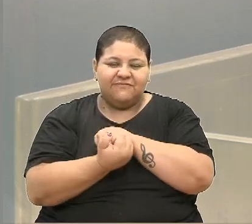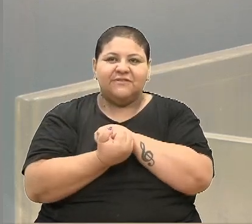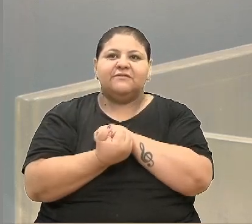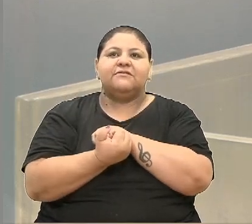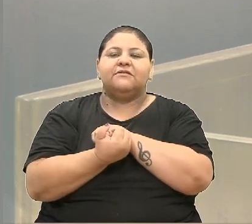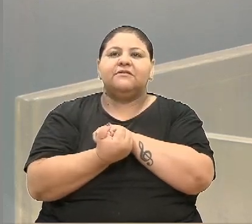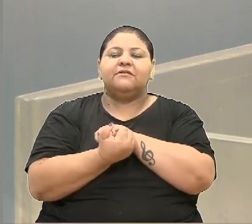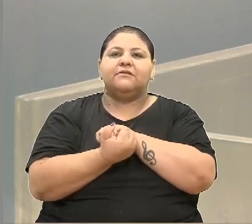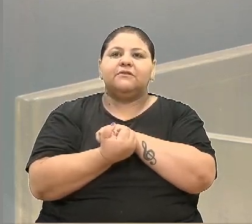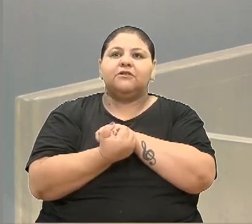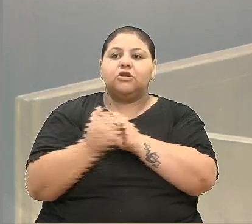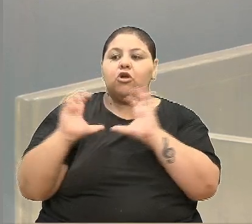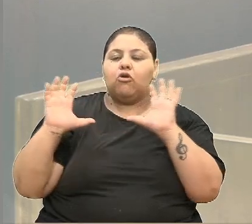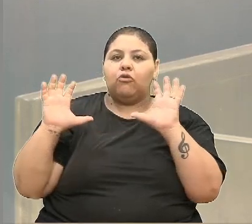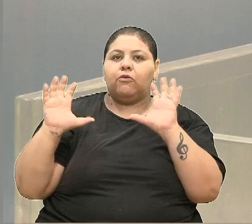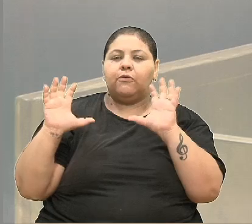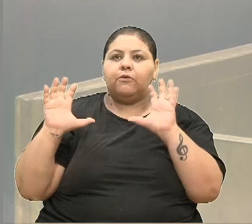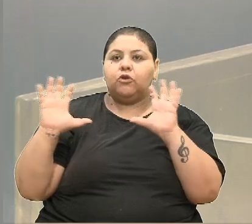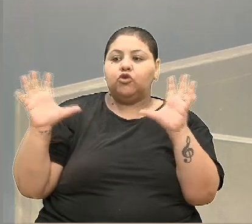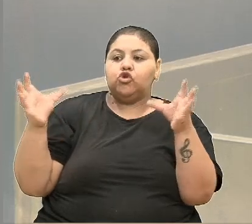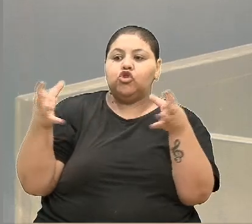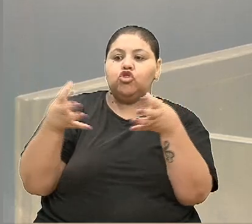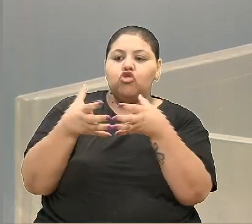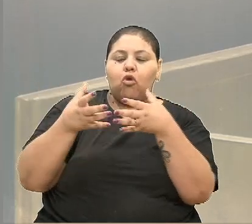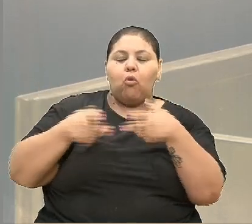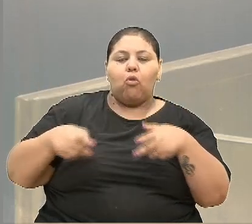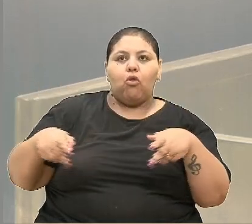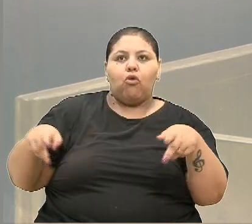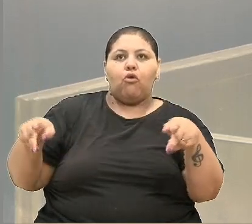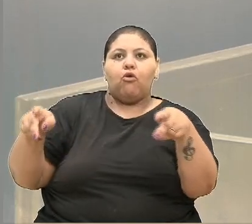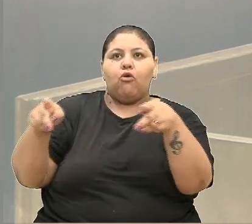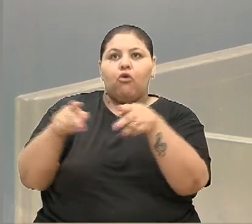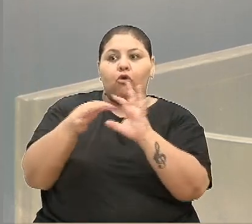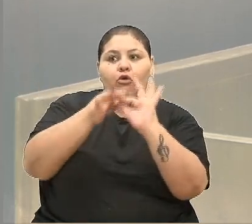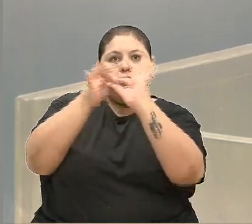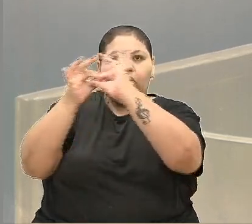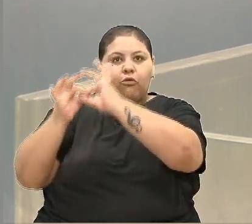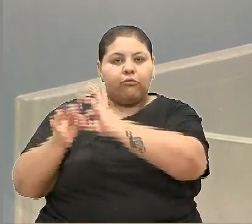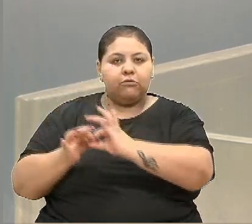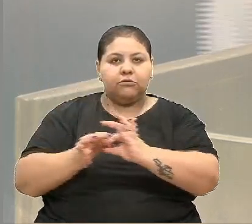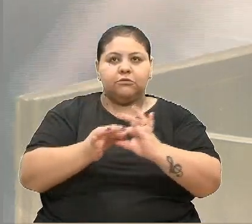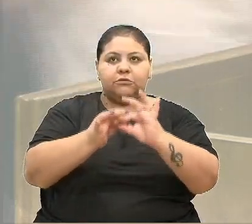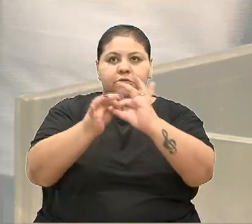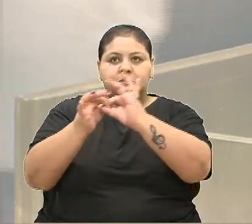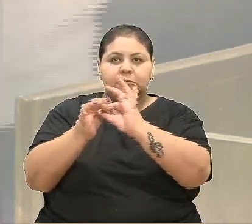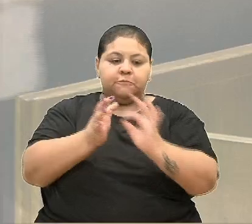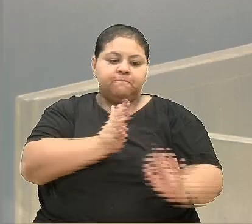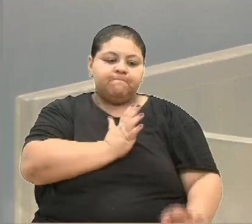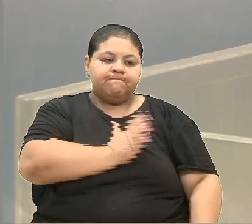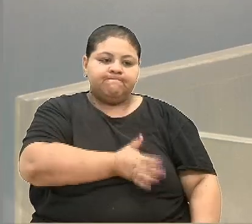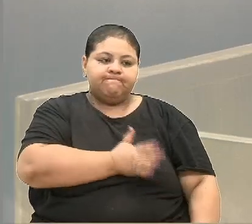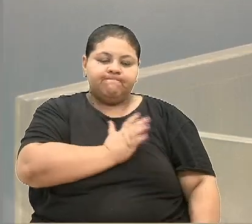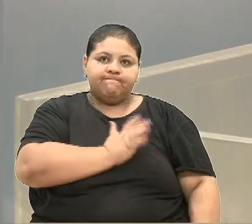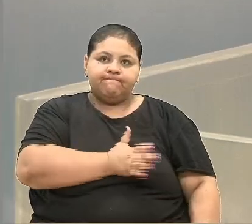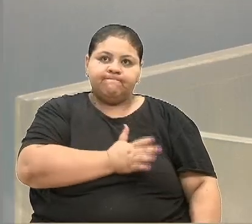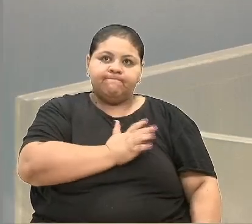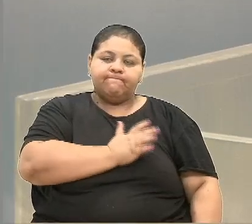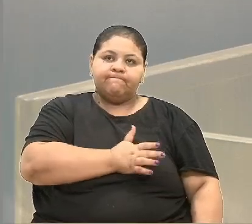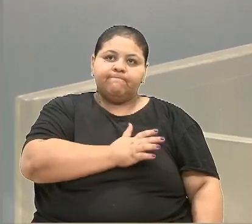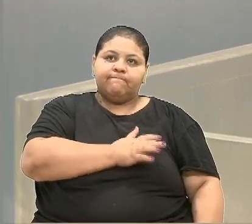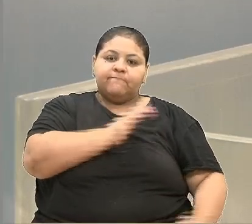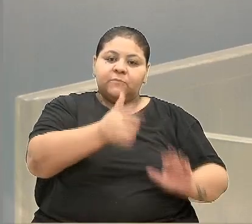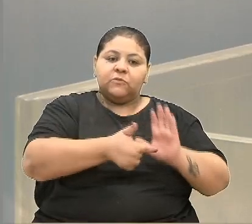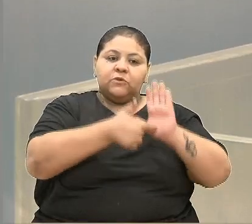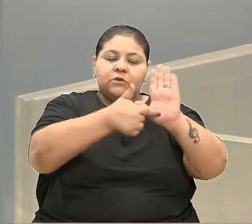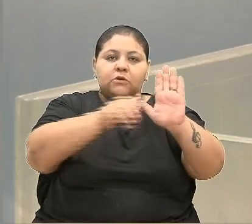aonde todo esse público, essa união dessas mãos, desses corações, vão trazer a